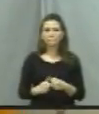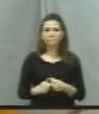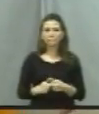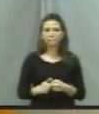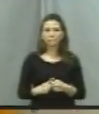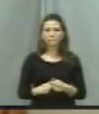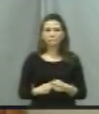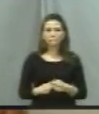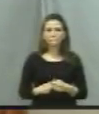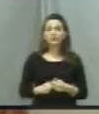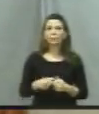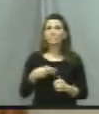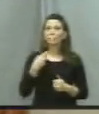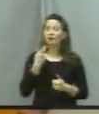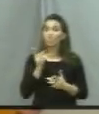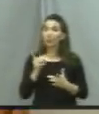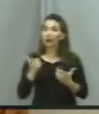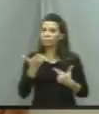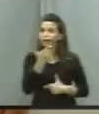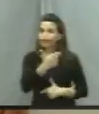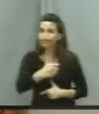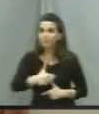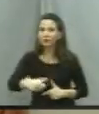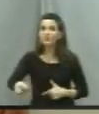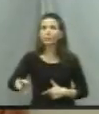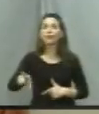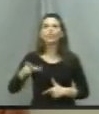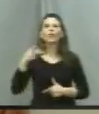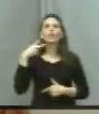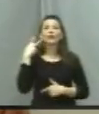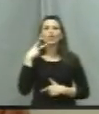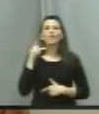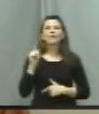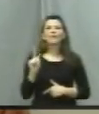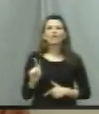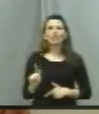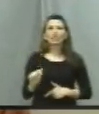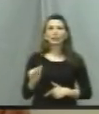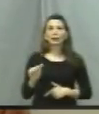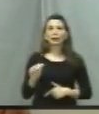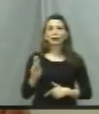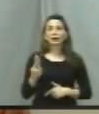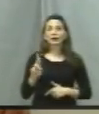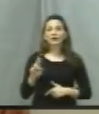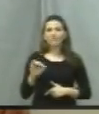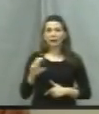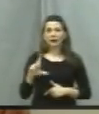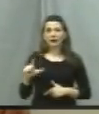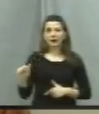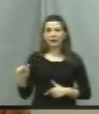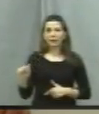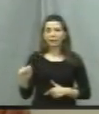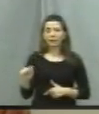Vou citar novamente a vereadora Gabriela, onde o governador estava entregando